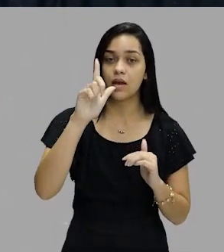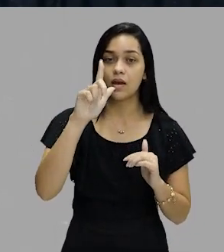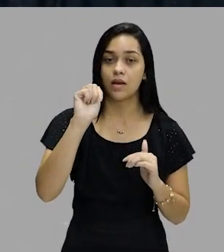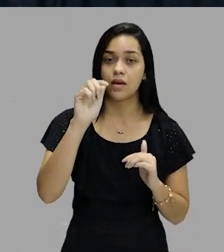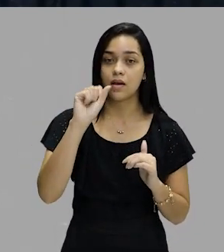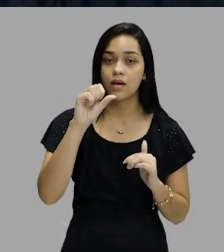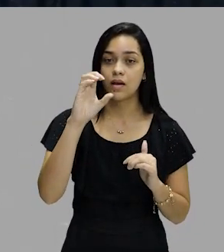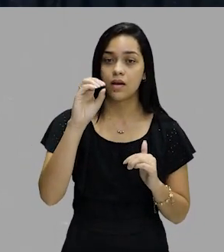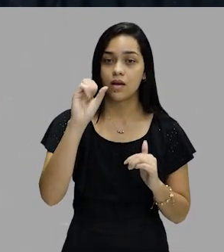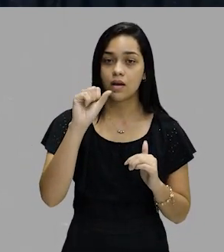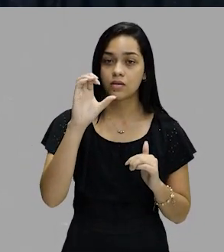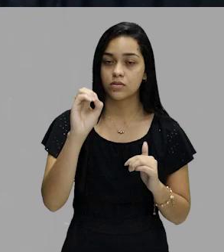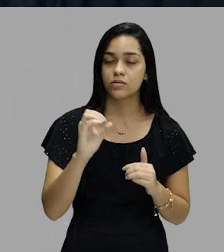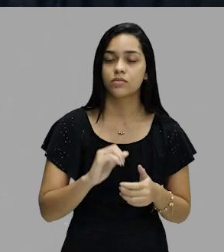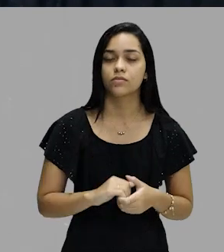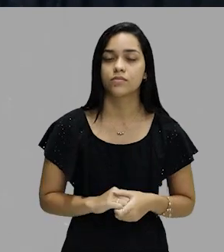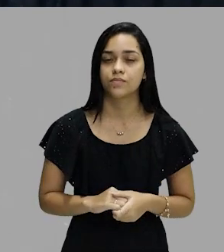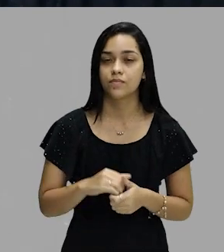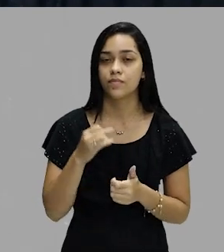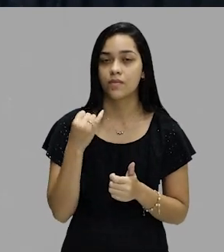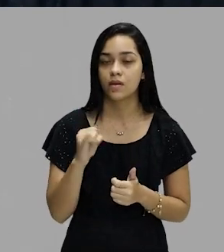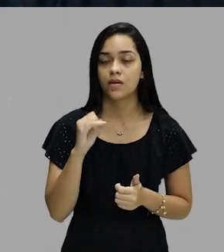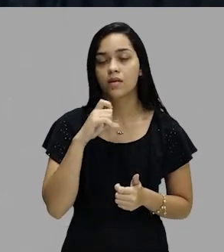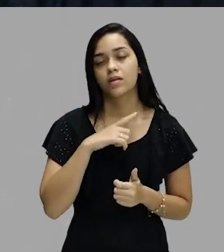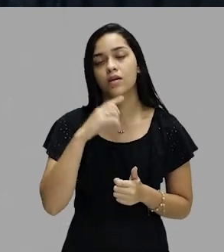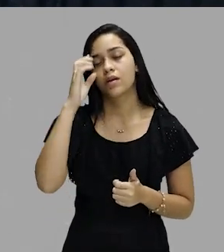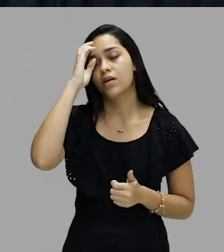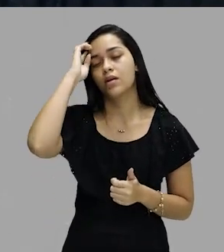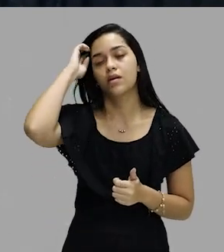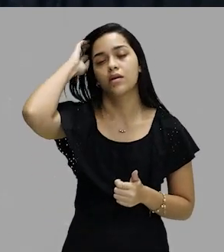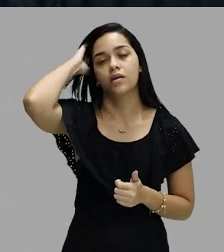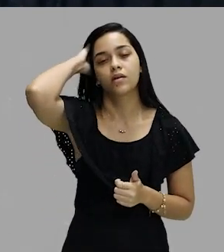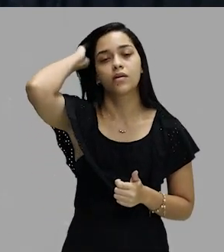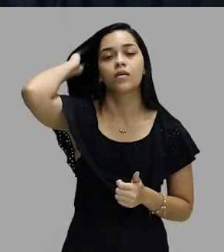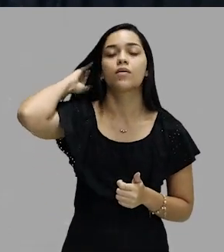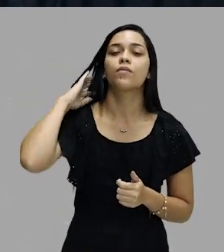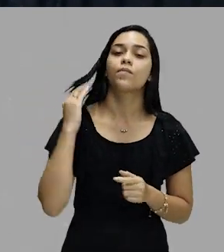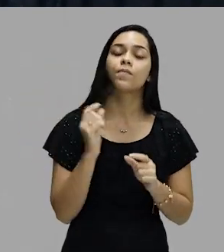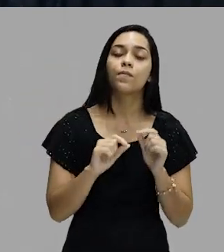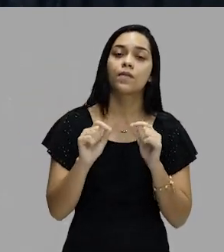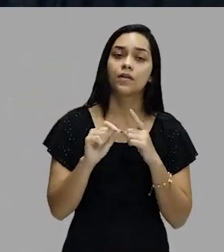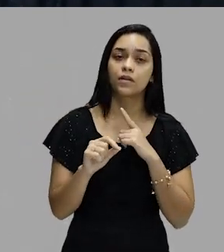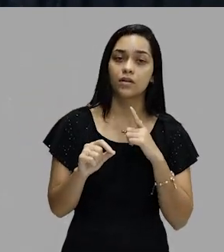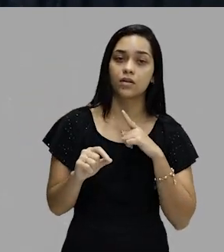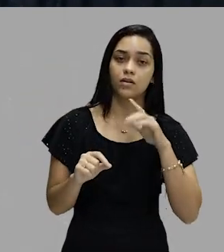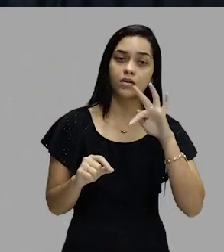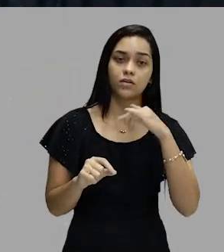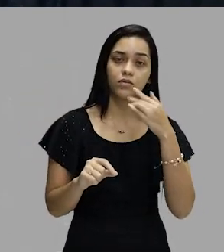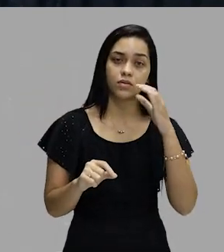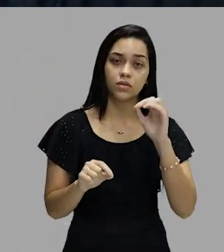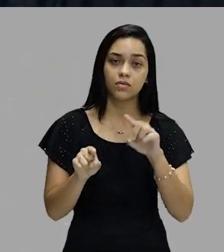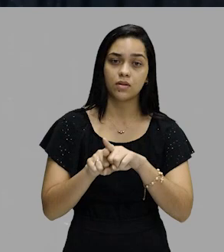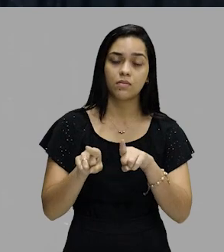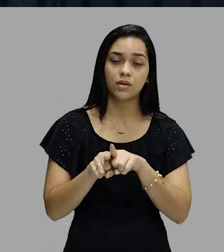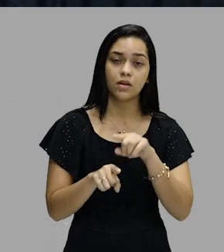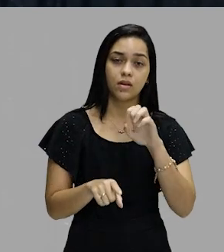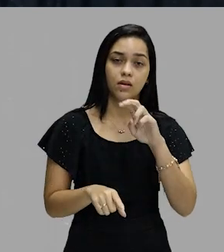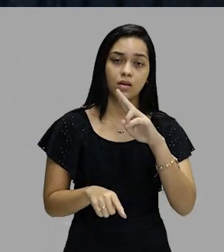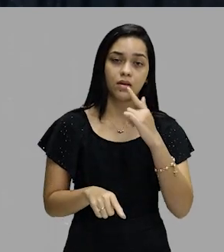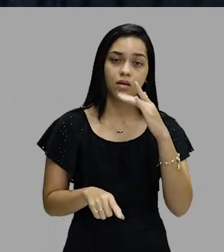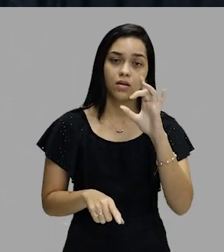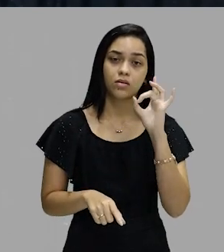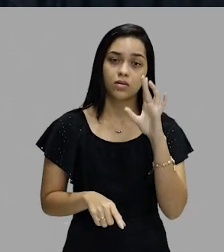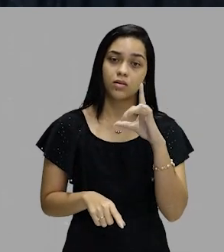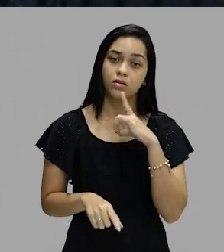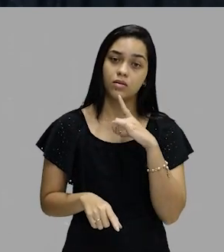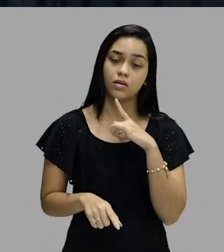gasoso. Então, se ele se encaixa ali, né, entre o ponto de fusão e o ponto de ebulição, ele só pode estar